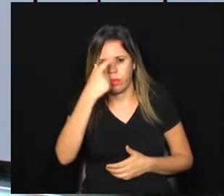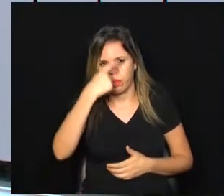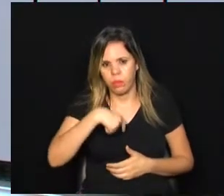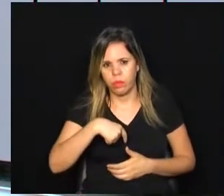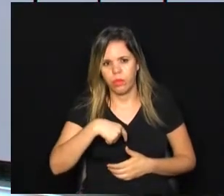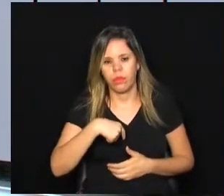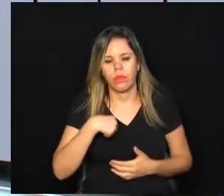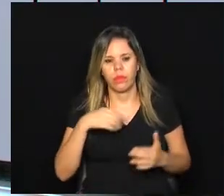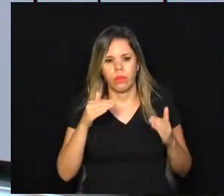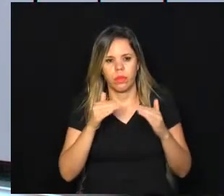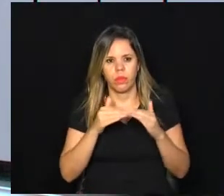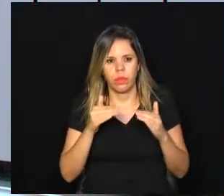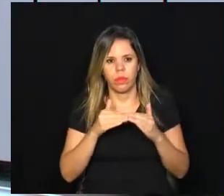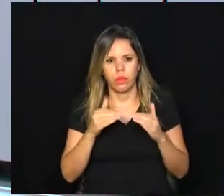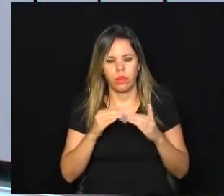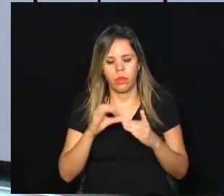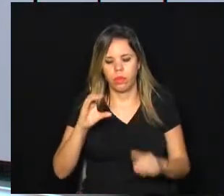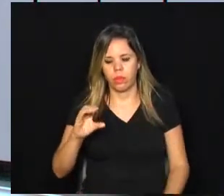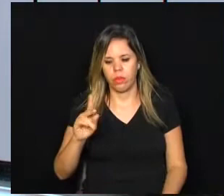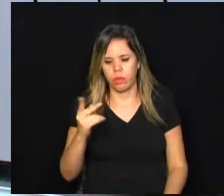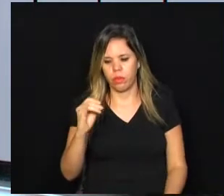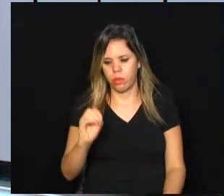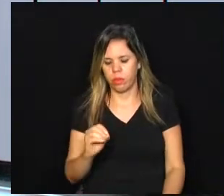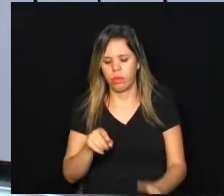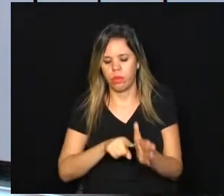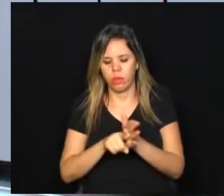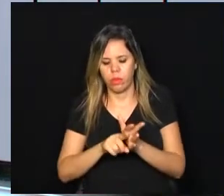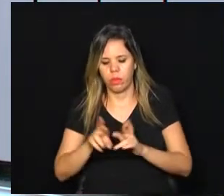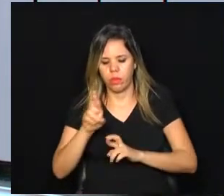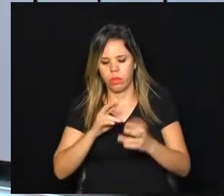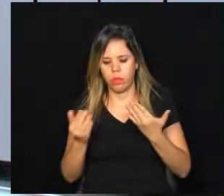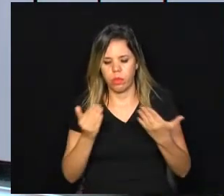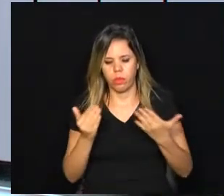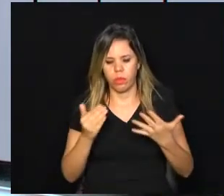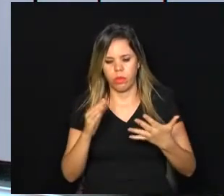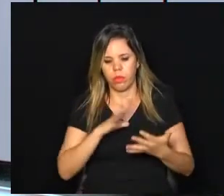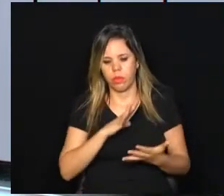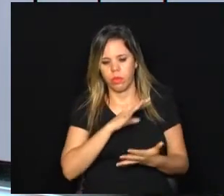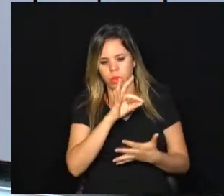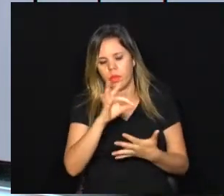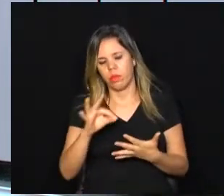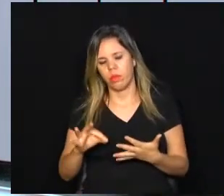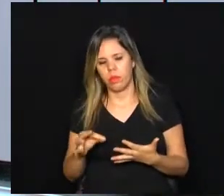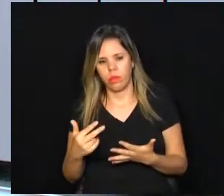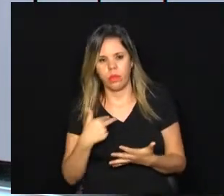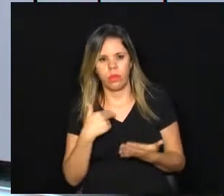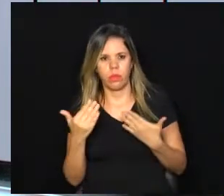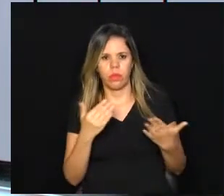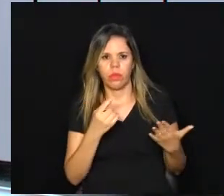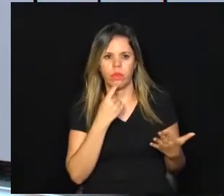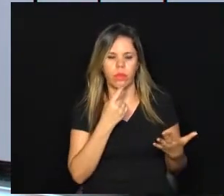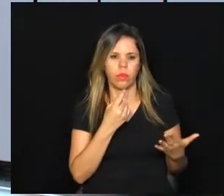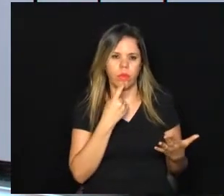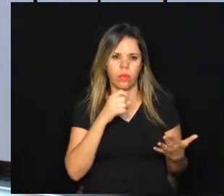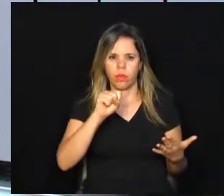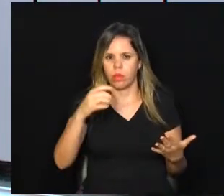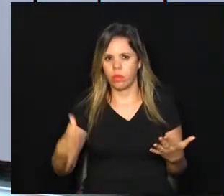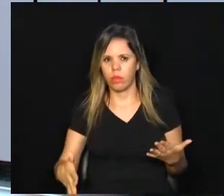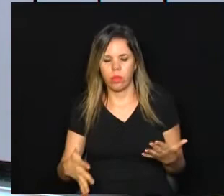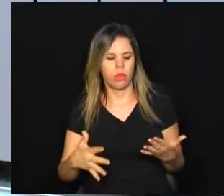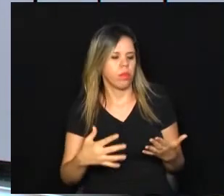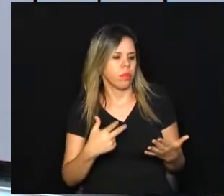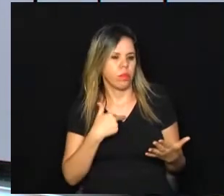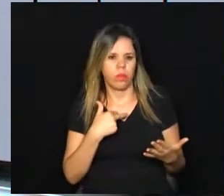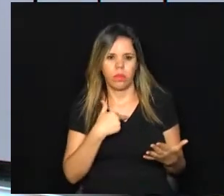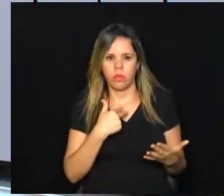Eu concordo com o Chico que a gente precisa analisar caso a caso, né? Não dá para comparar Campinas com Santos e nem com